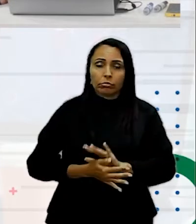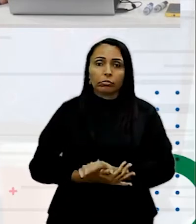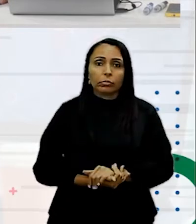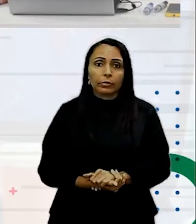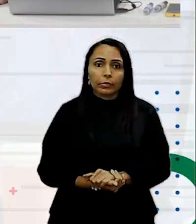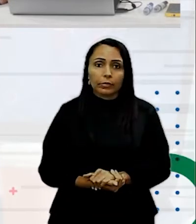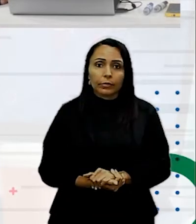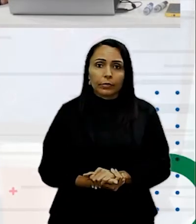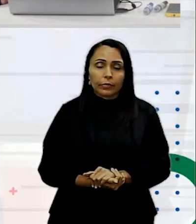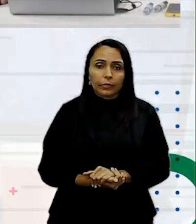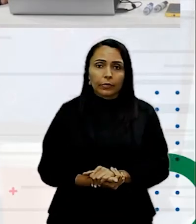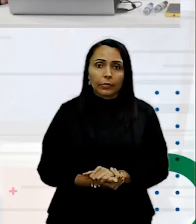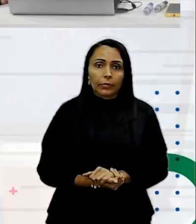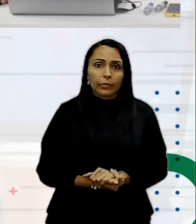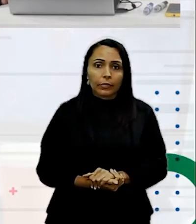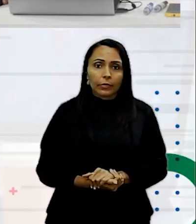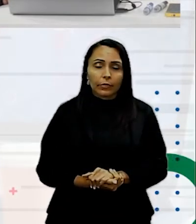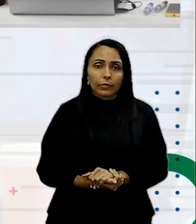fazer de qualquer forma.